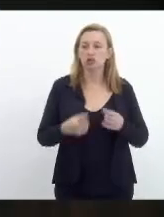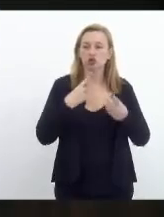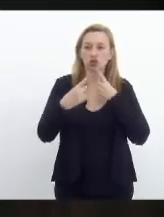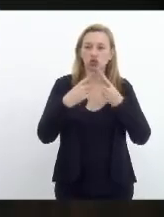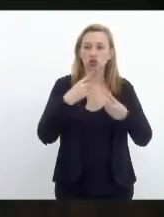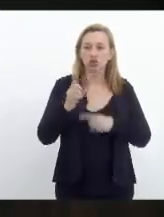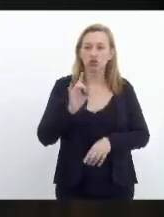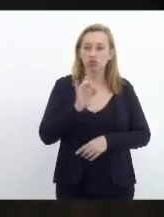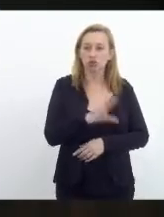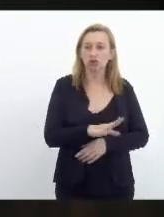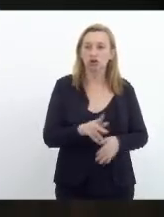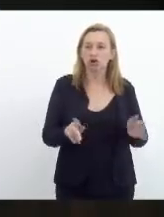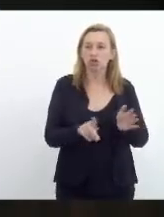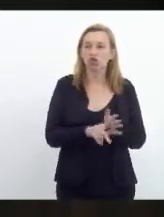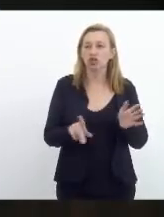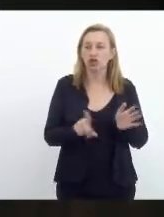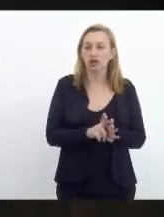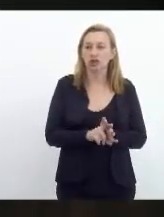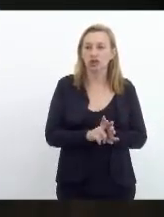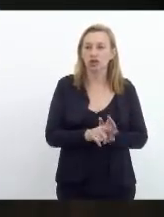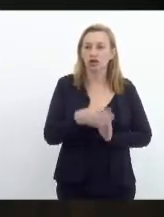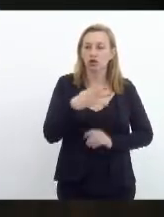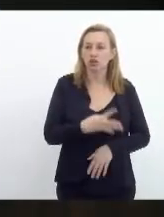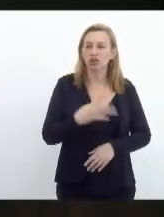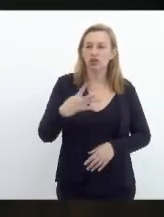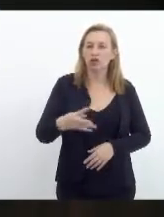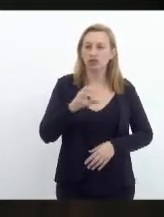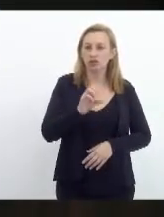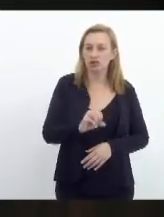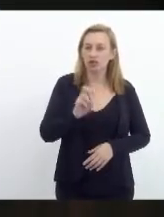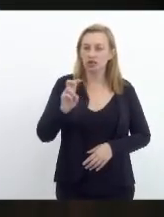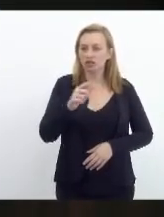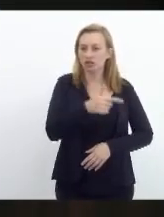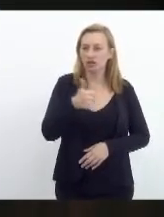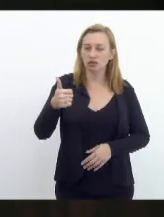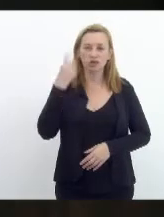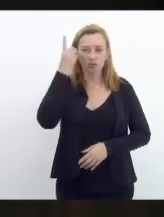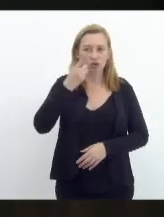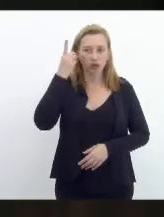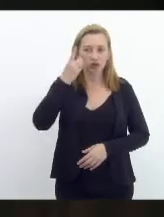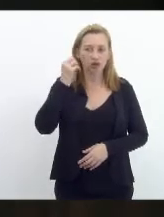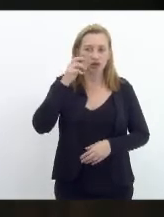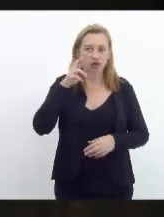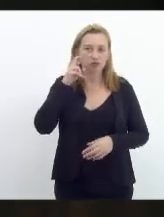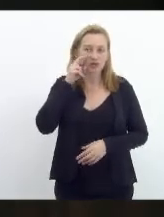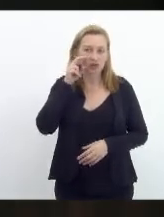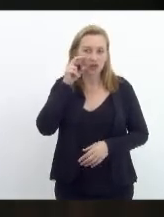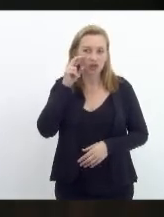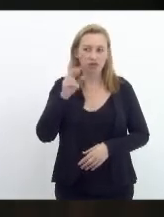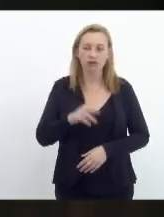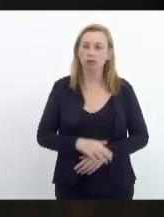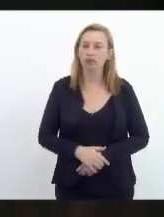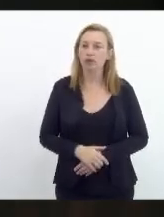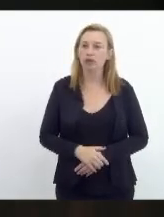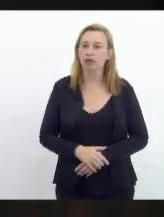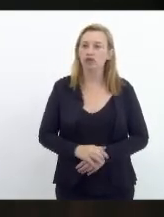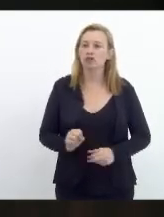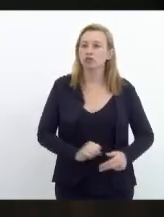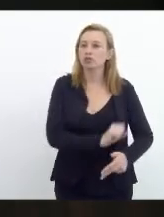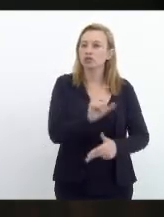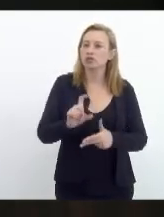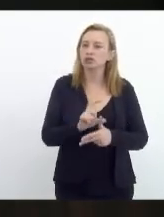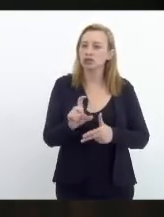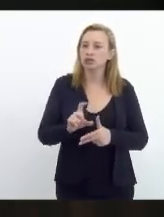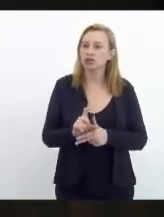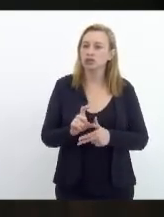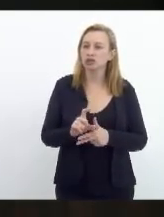discussão única, projeto de lei 4405 de 21, de autoria do deputado Rosenberg Reis, que o Poder Executivo